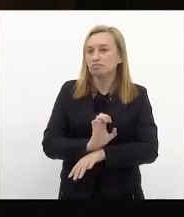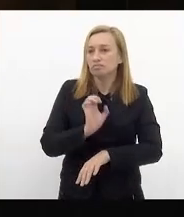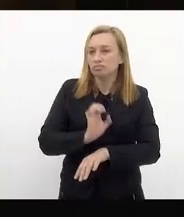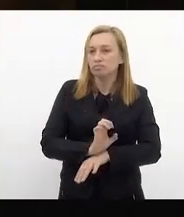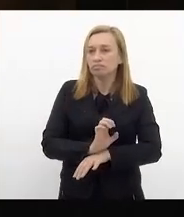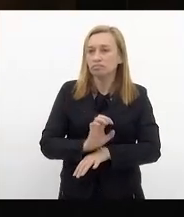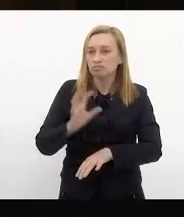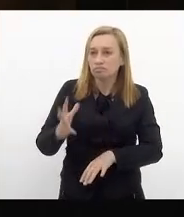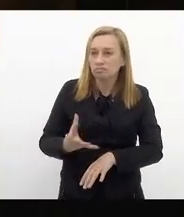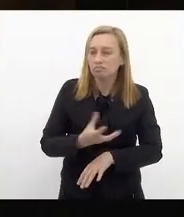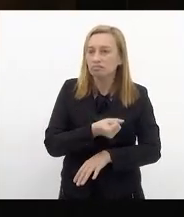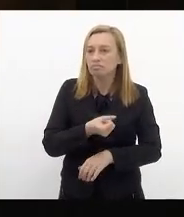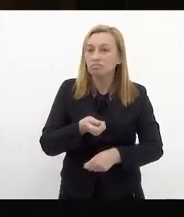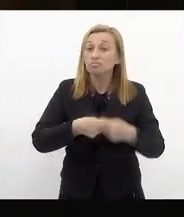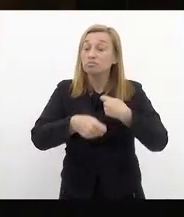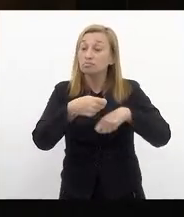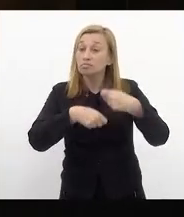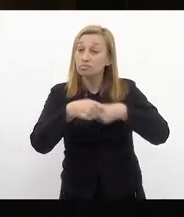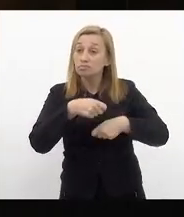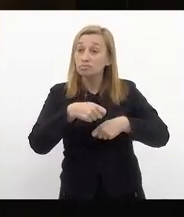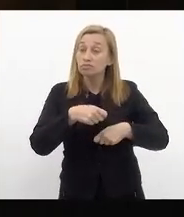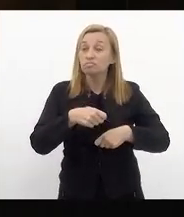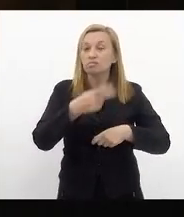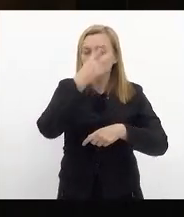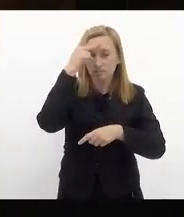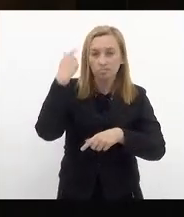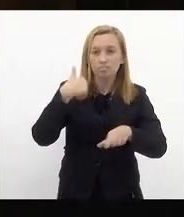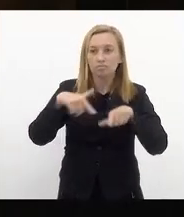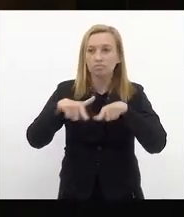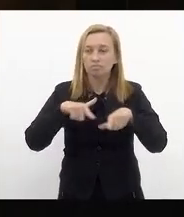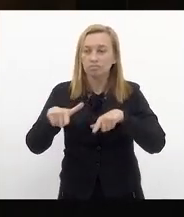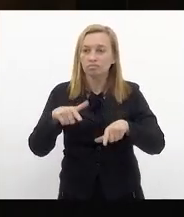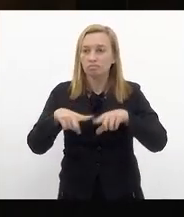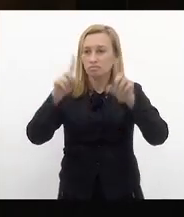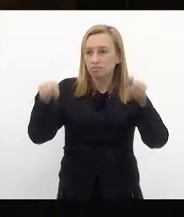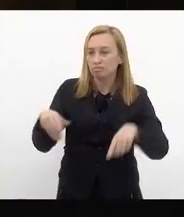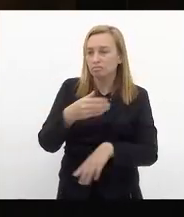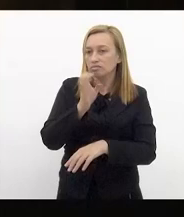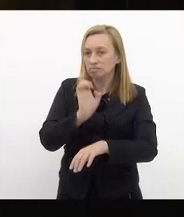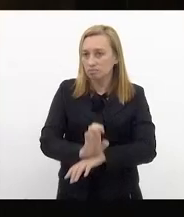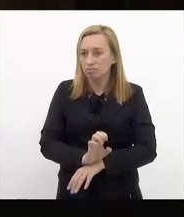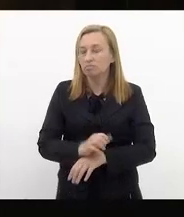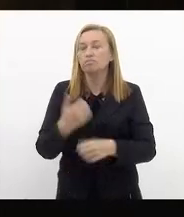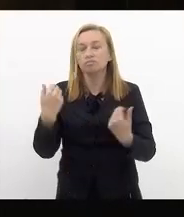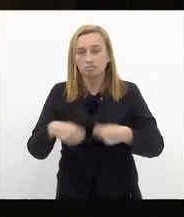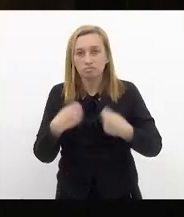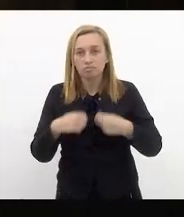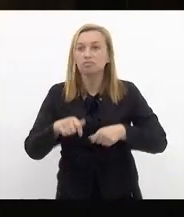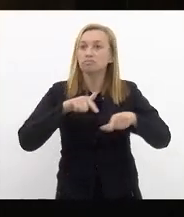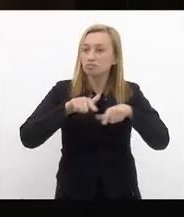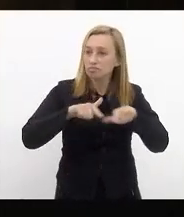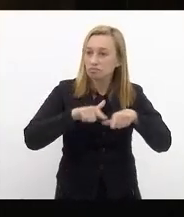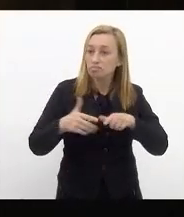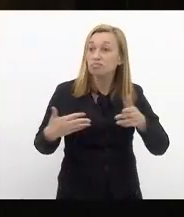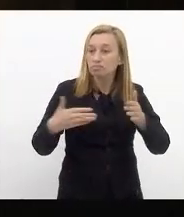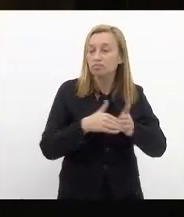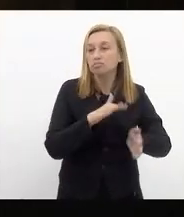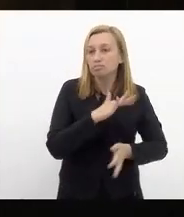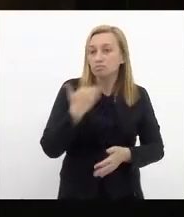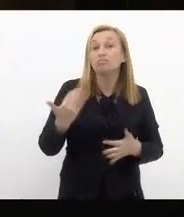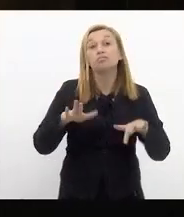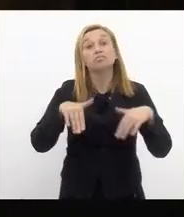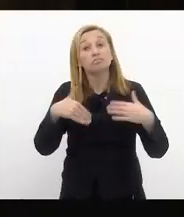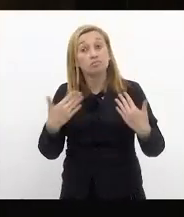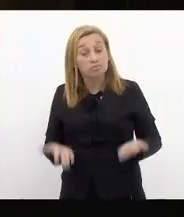para salvar a economia, os trabalhadores e servidores desse Estado precisam trabalhar até morrer.